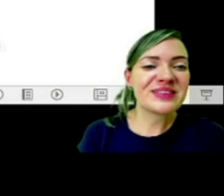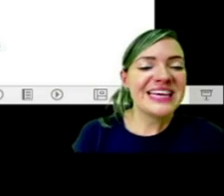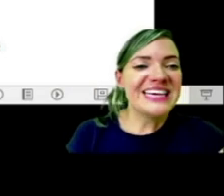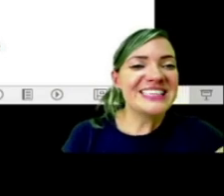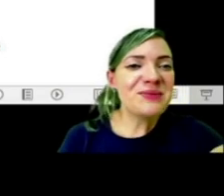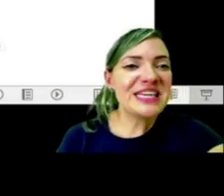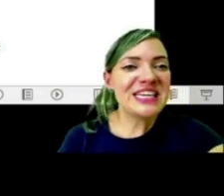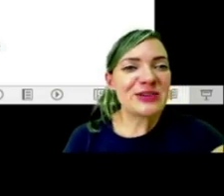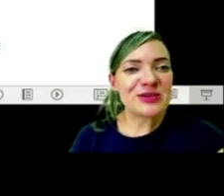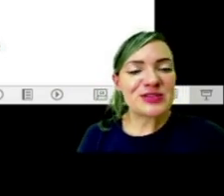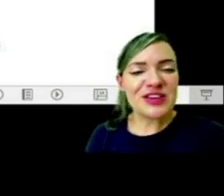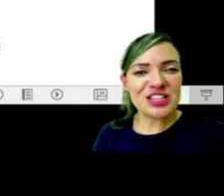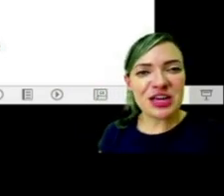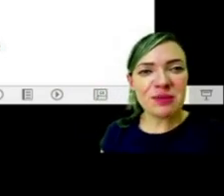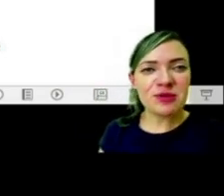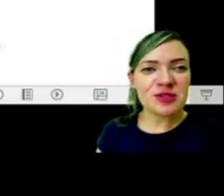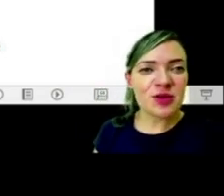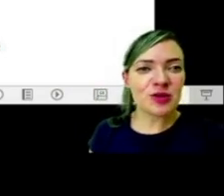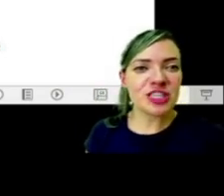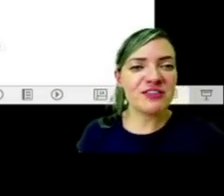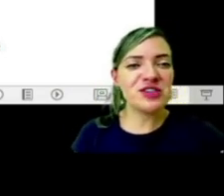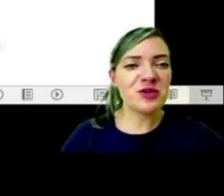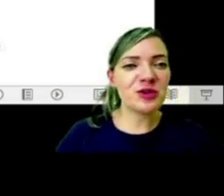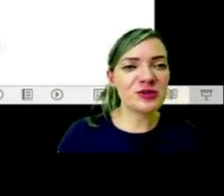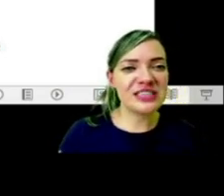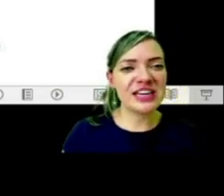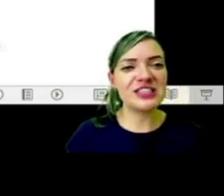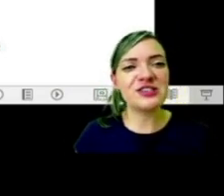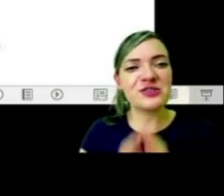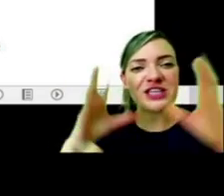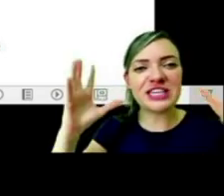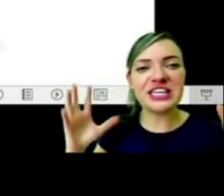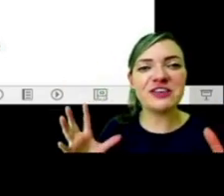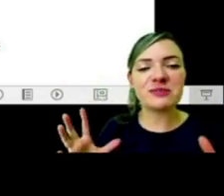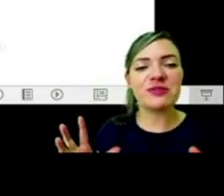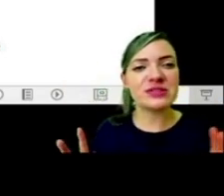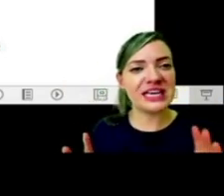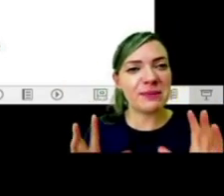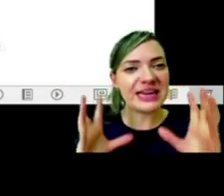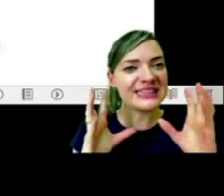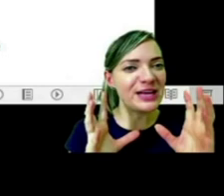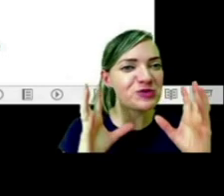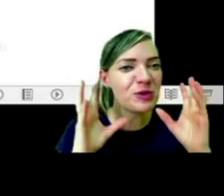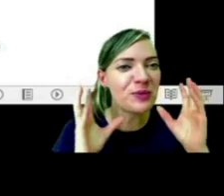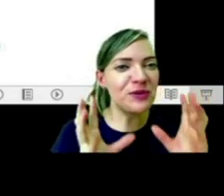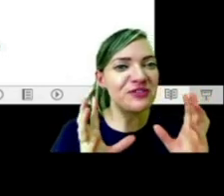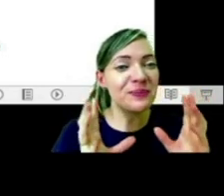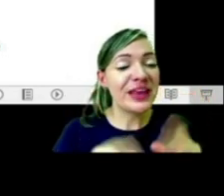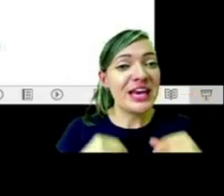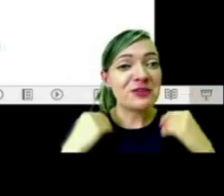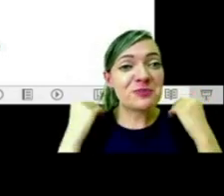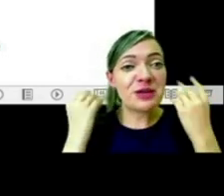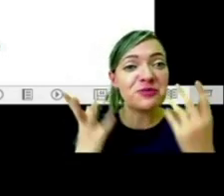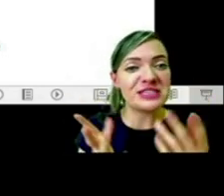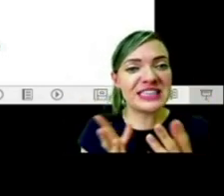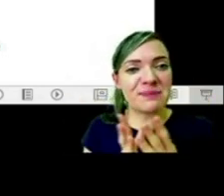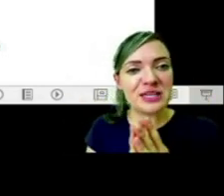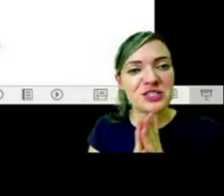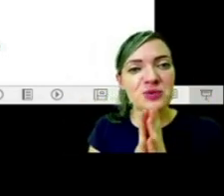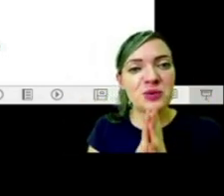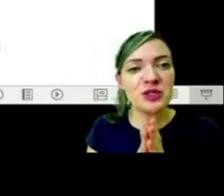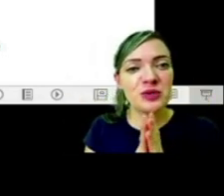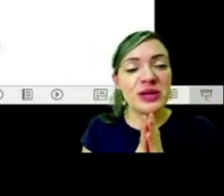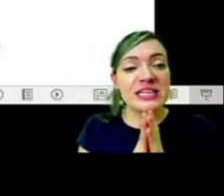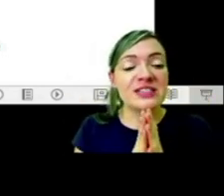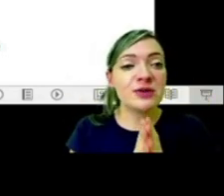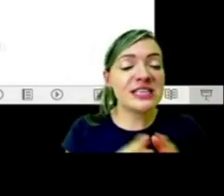decréscimo. Então, meninos, fechamos com chave de ouro os exercícios incríveis para você gabaritar a sua prova. Eu espero que você tenha